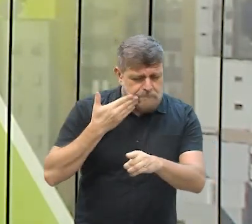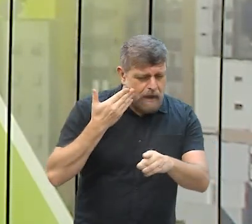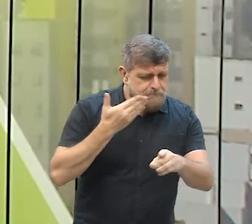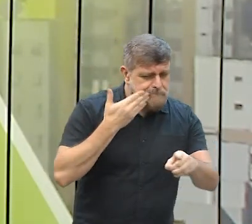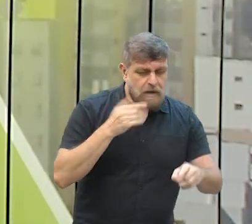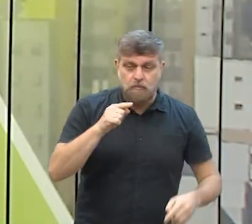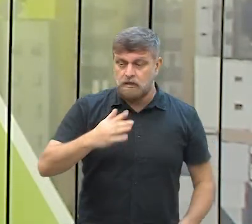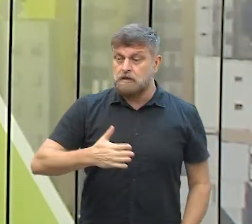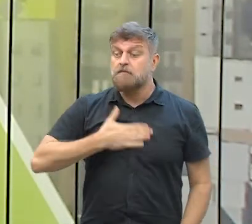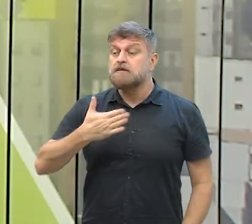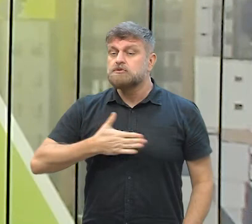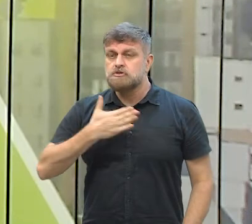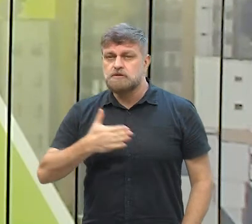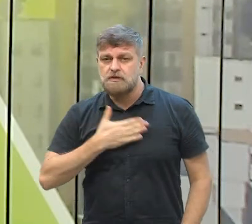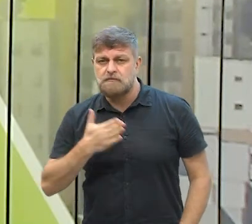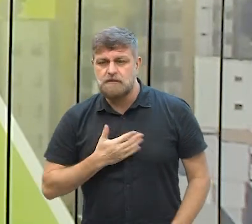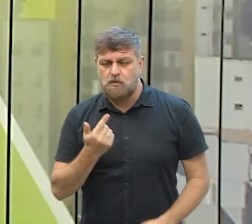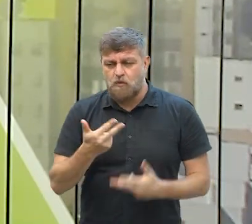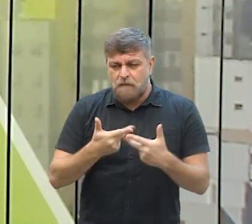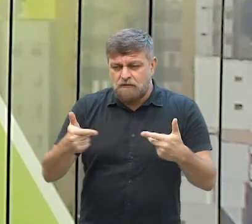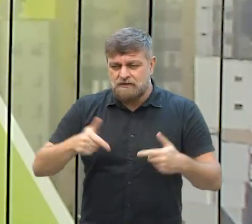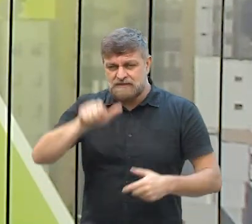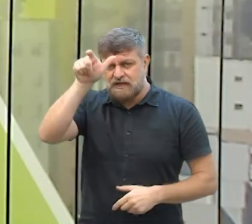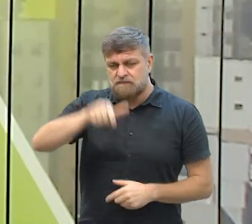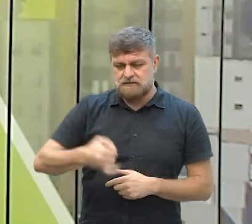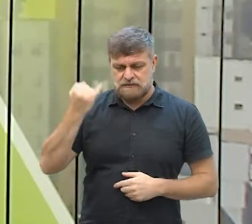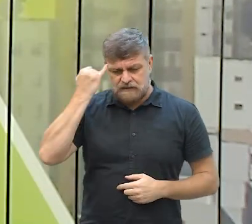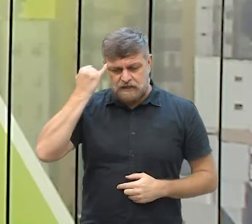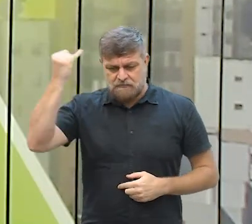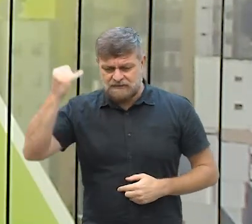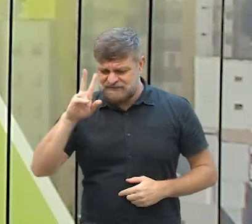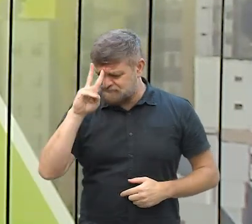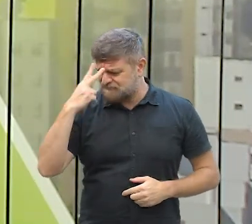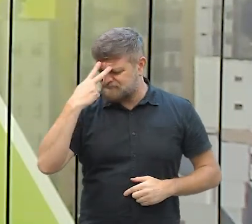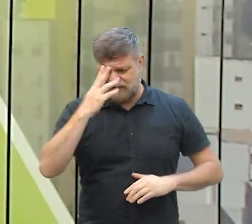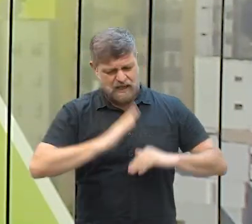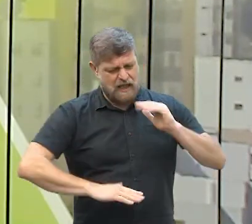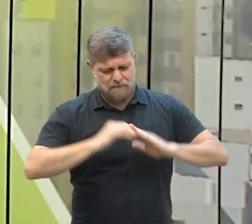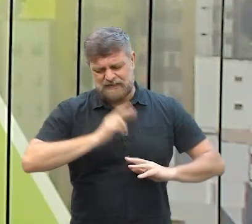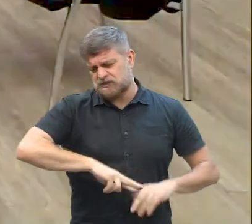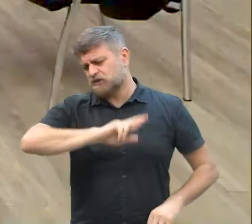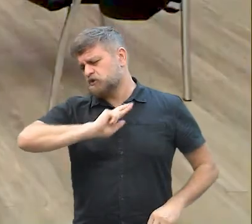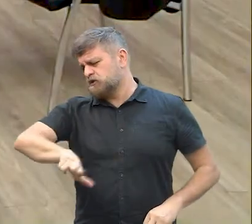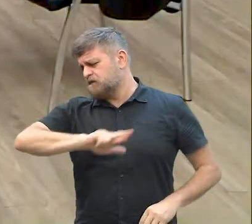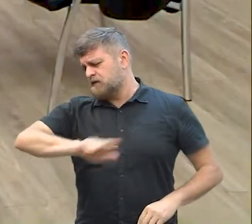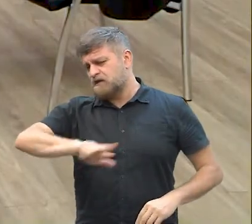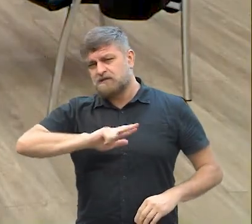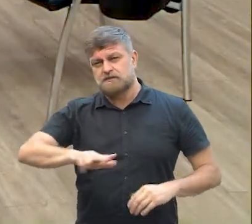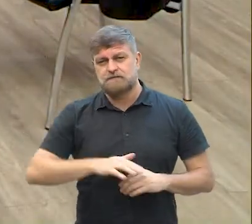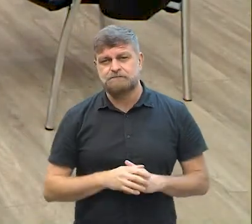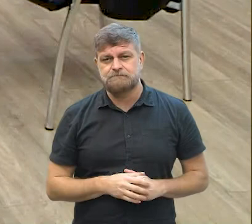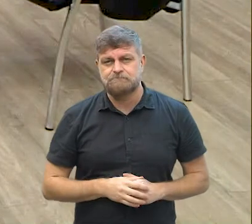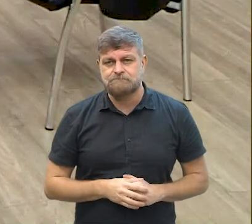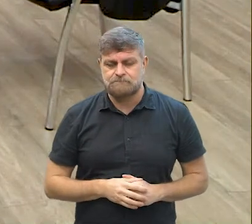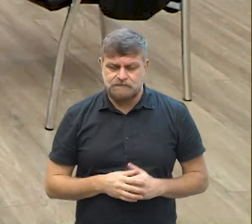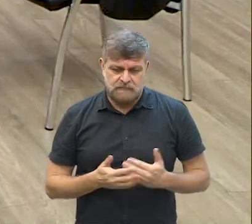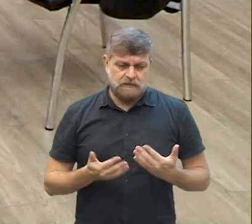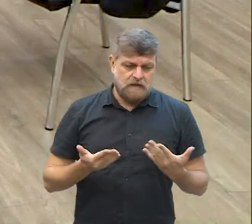cidade, o que mais te surpreendeu? Alguma coisa que você tinha uma ideia e viu que na prática era diferente?